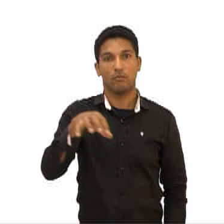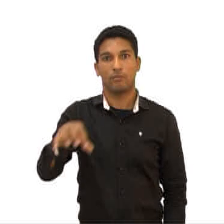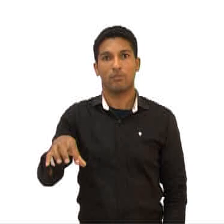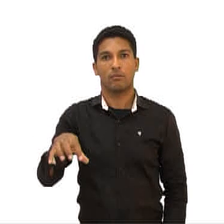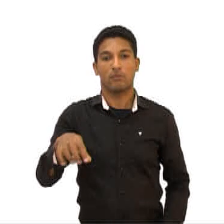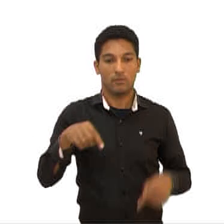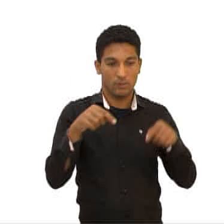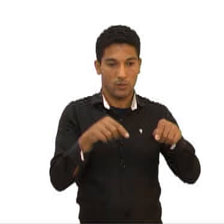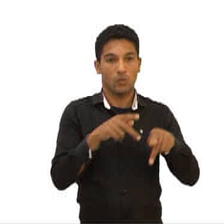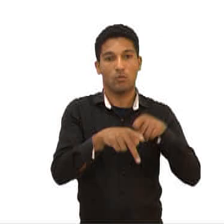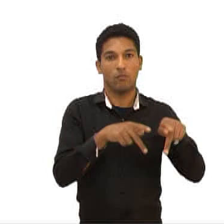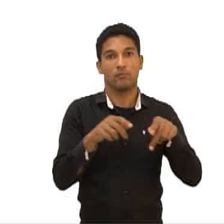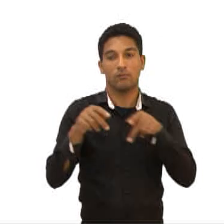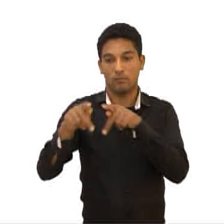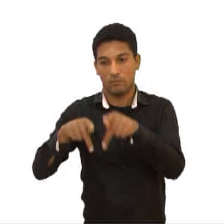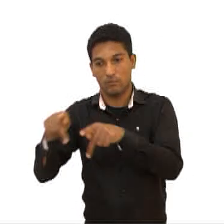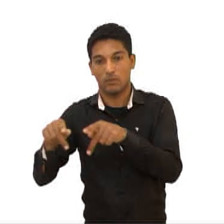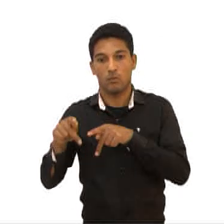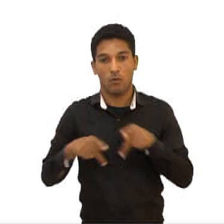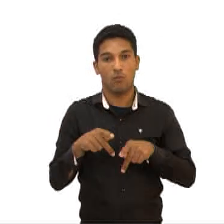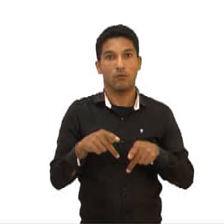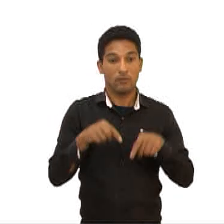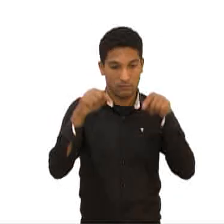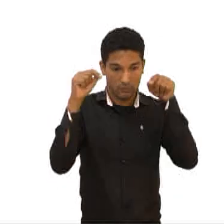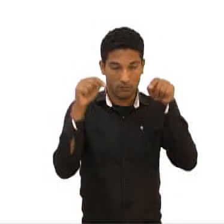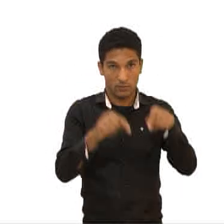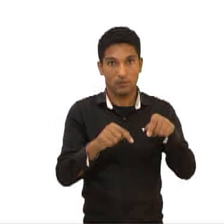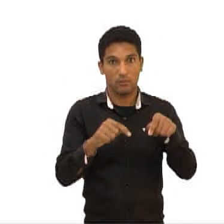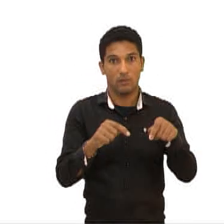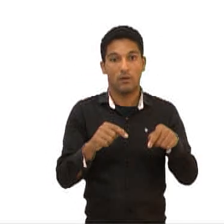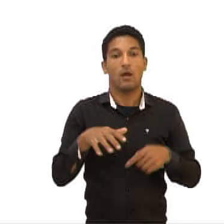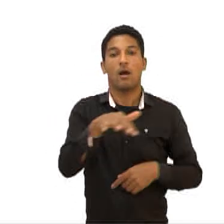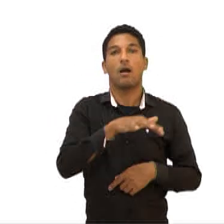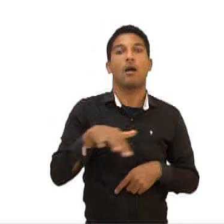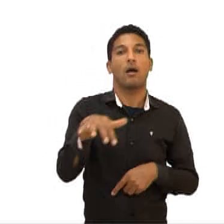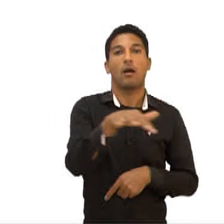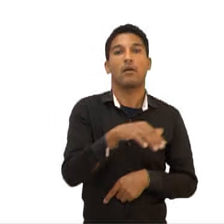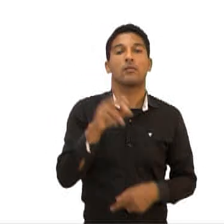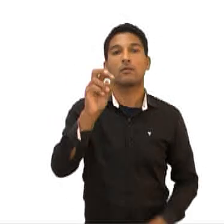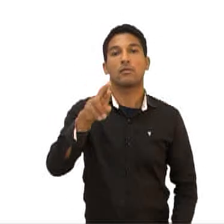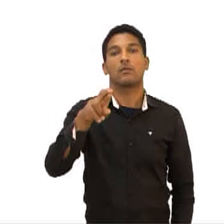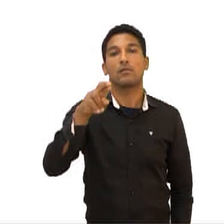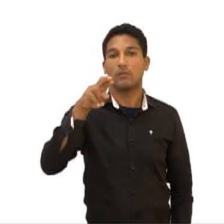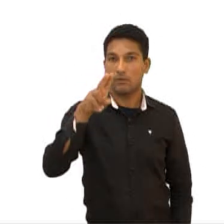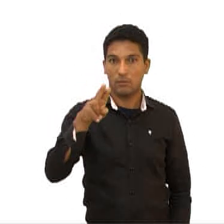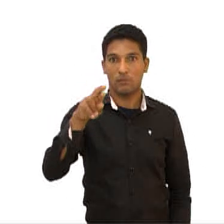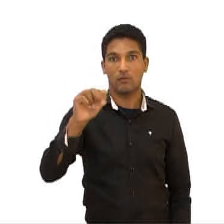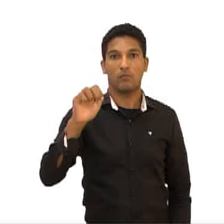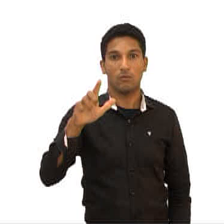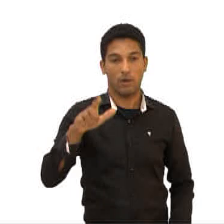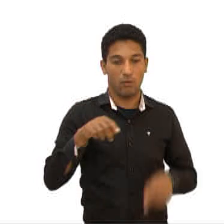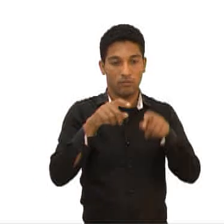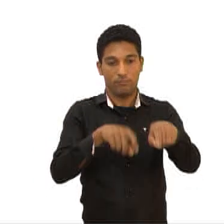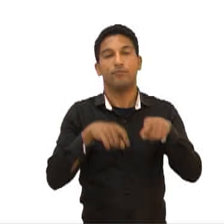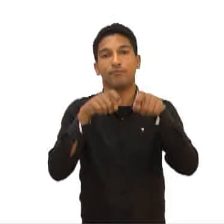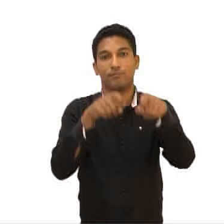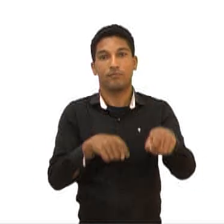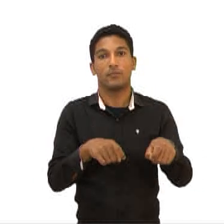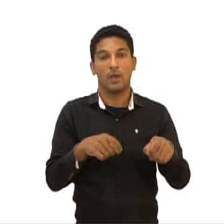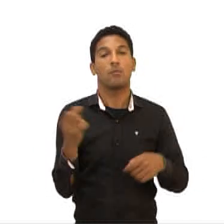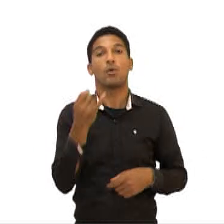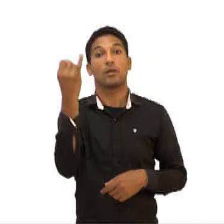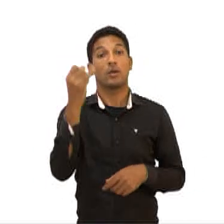mantenha-se população aí considerável nas áreas rurais. Mas a importância econômica da agricultura no Japão está em declínio, né,